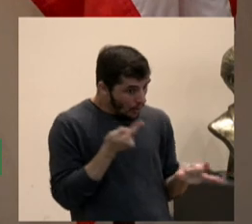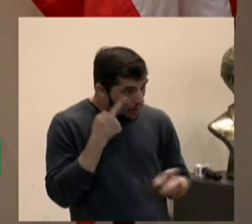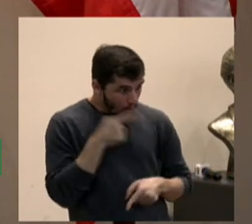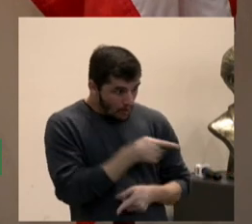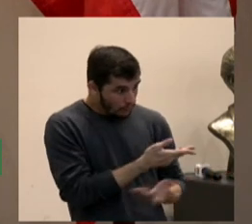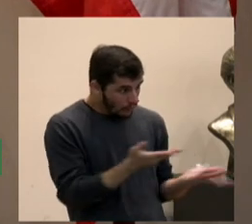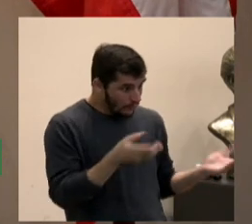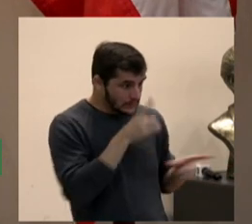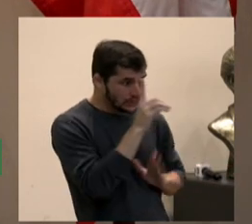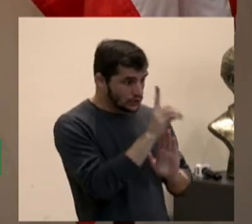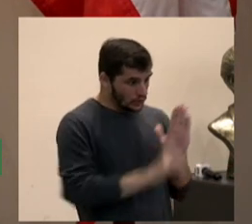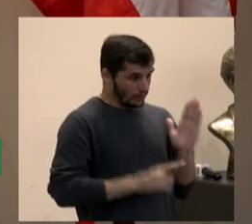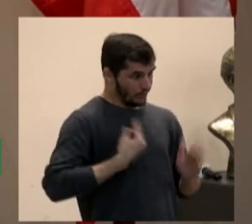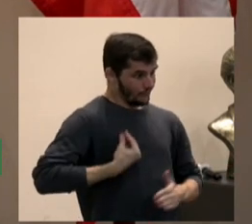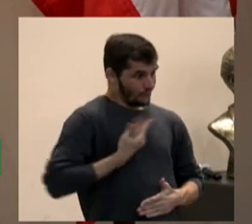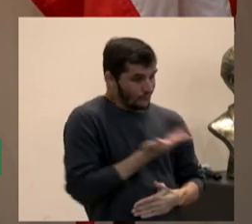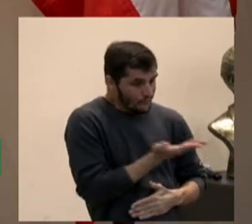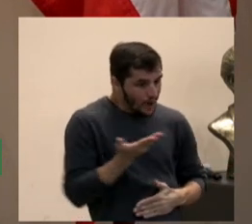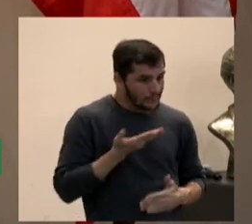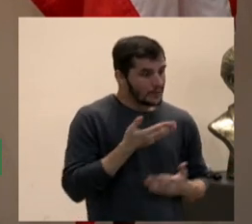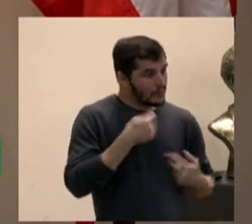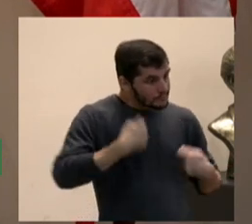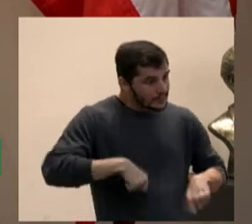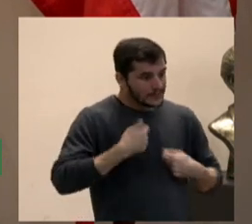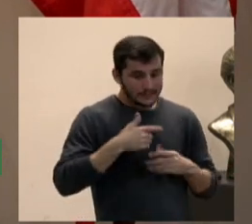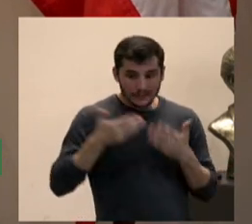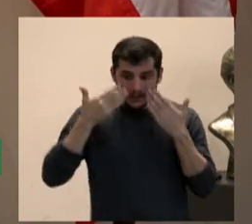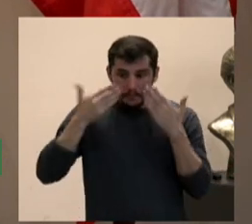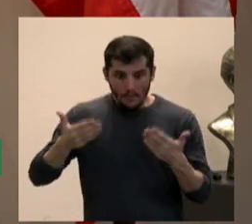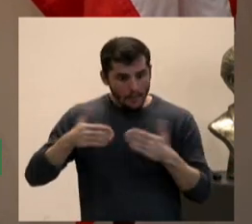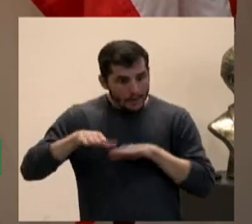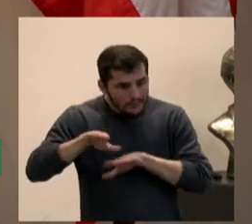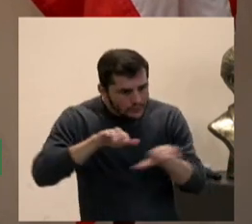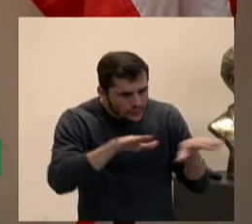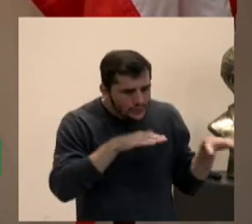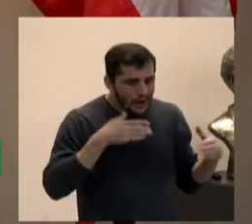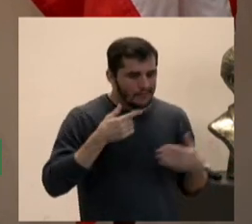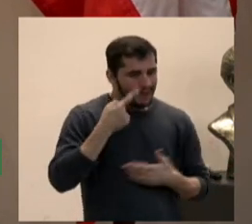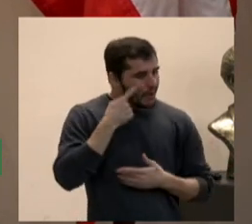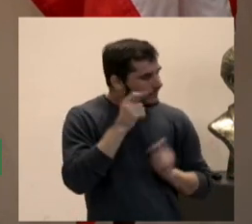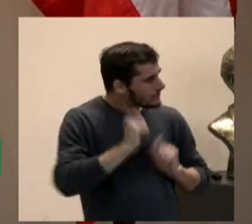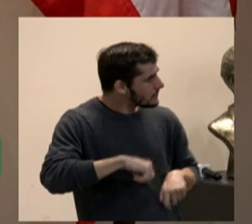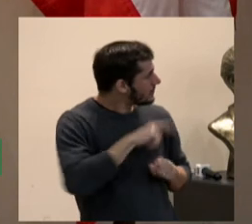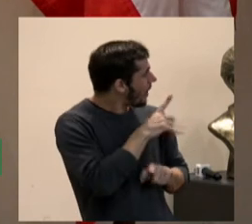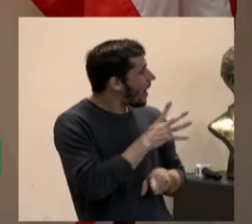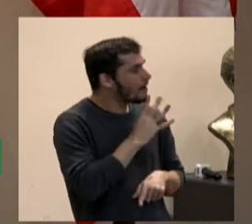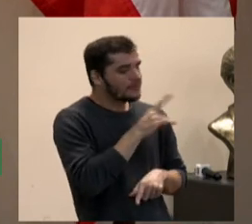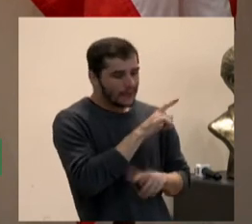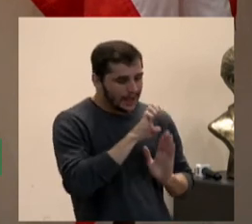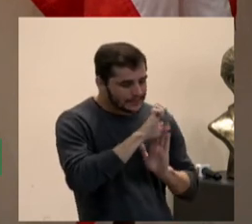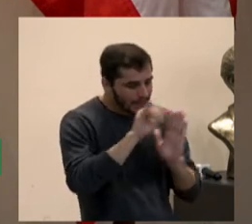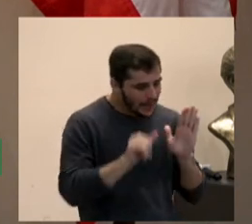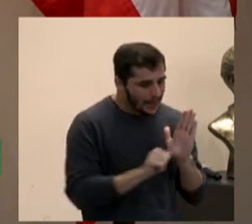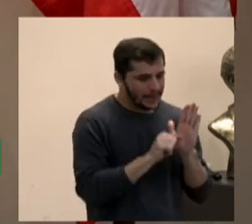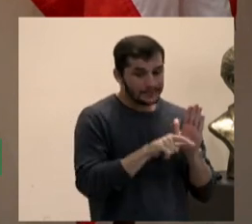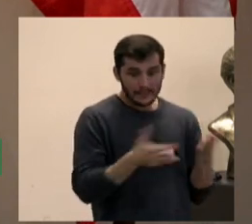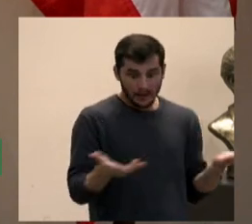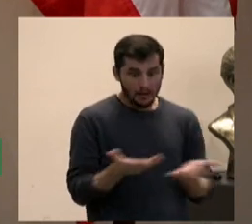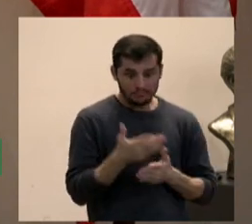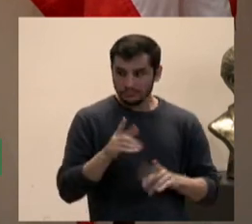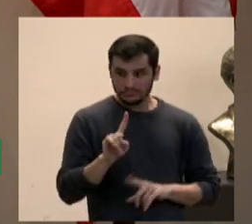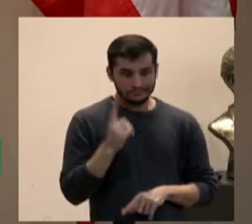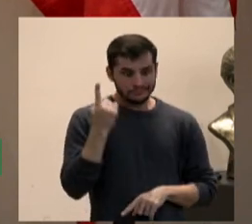direito. Então, uma ampla chamada pública para que a EJA seja conhecida, deve ser agora a nossa